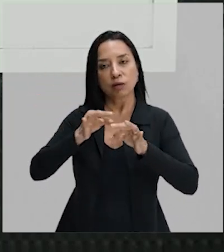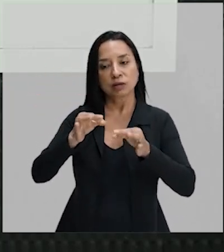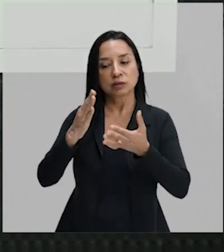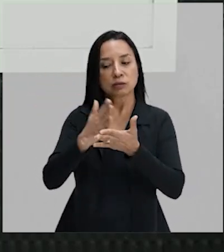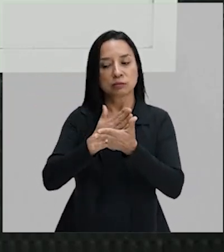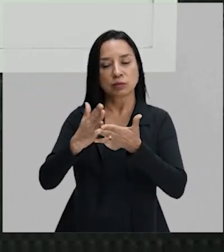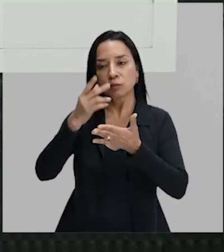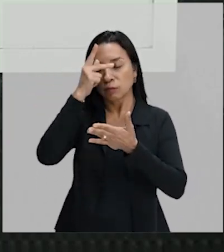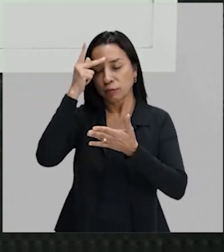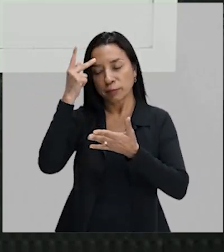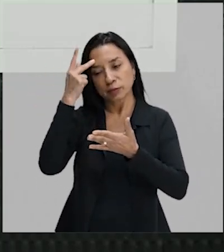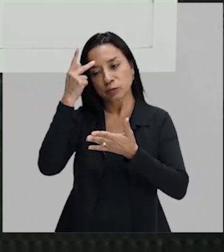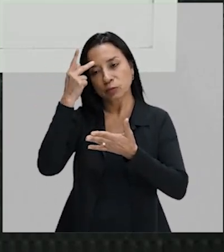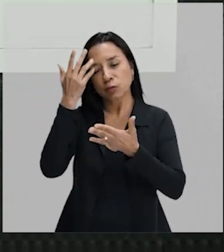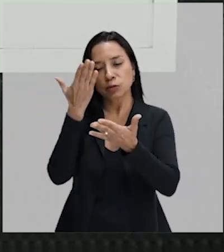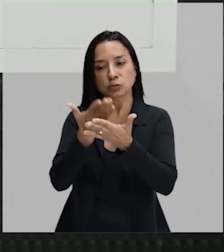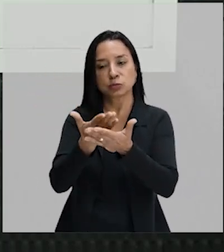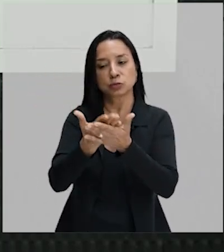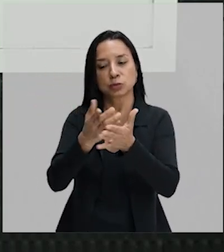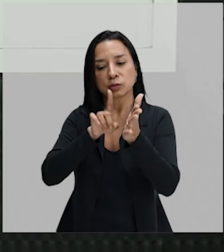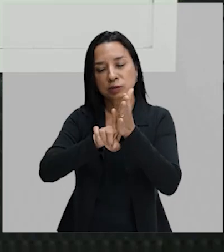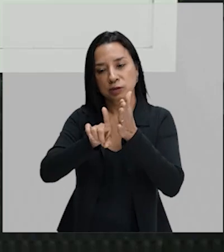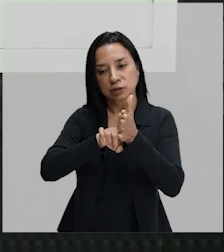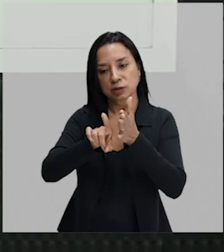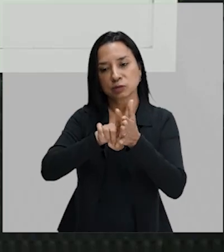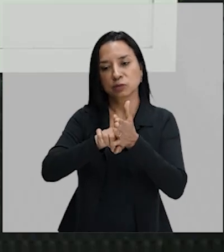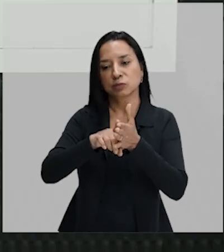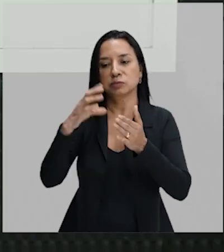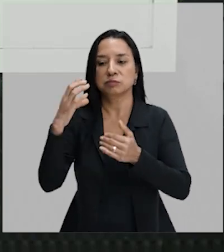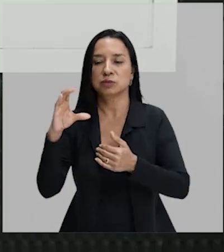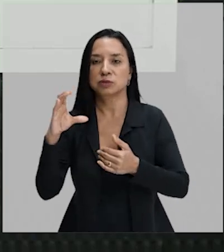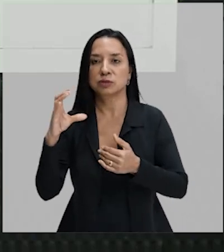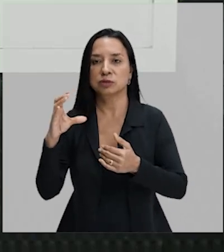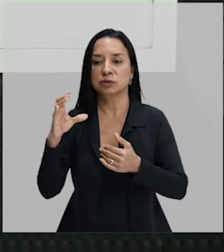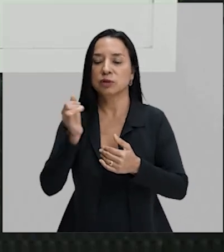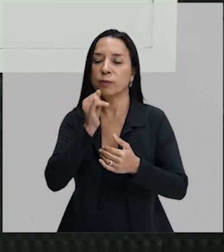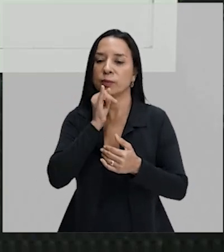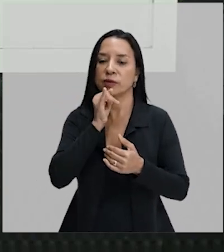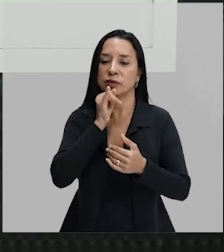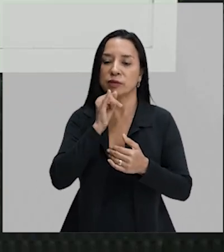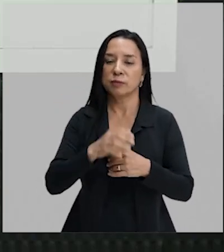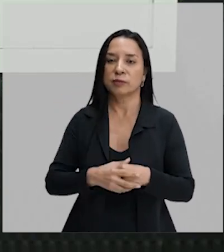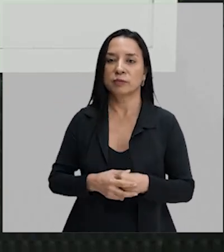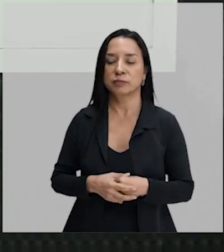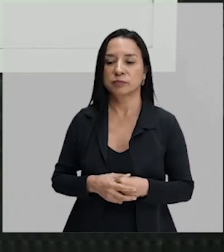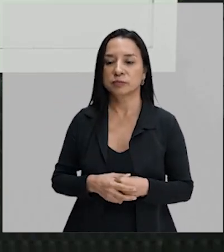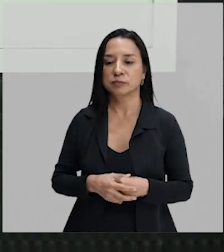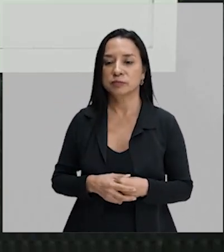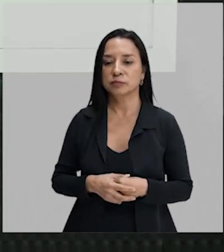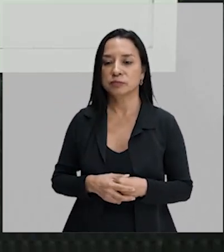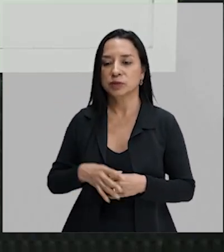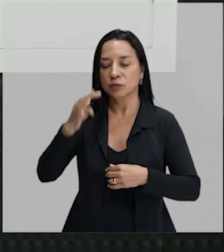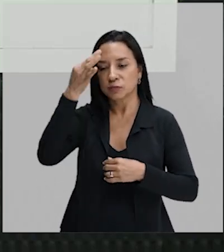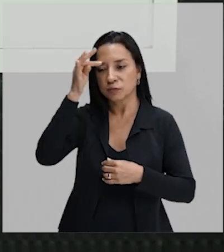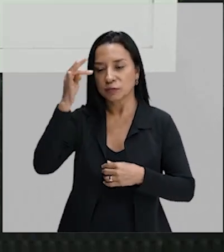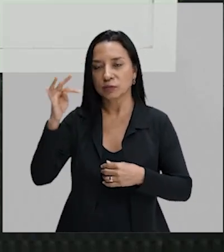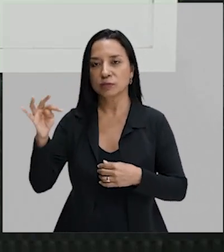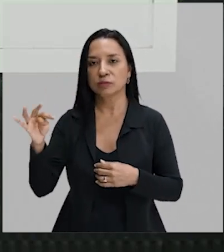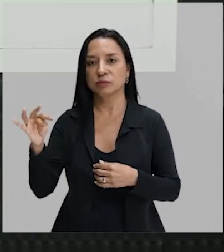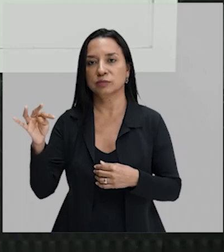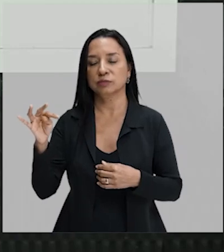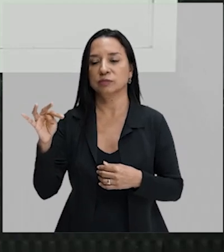estudioso. Um cientista, por exemplo. Um